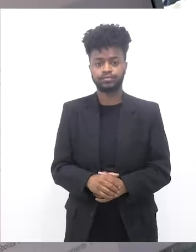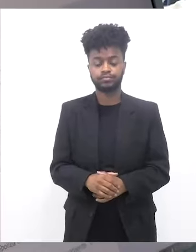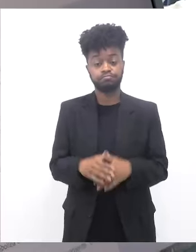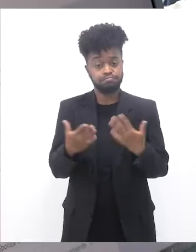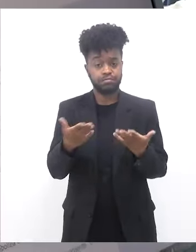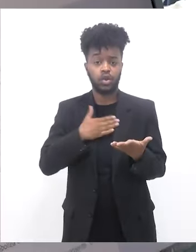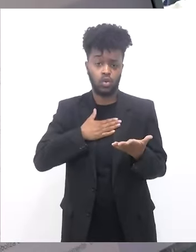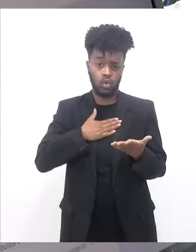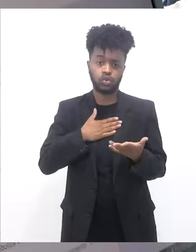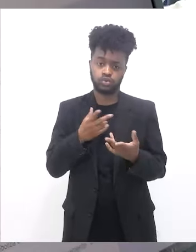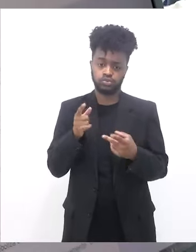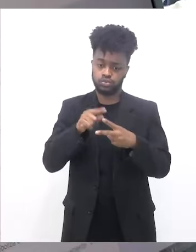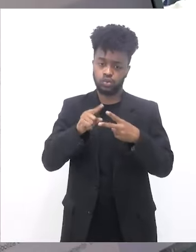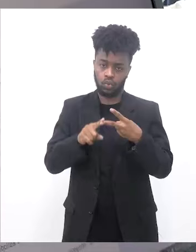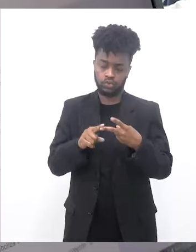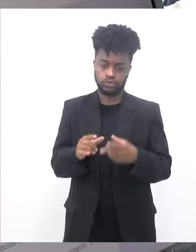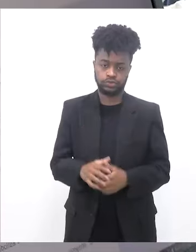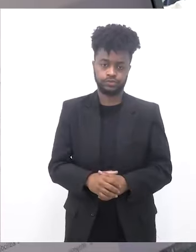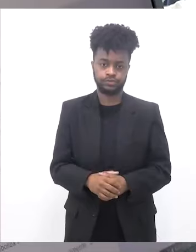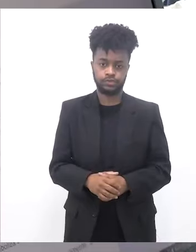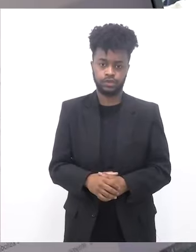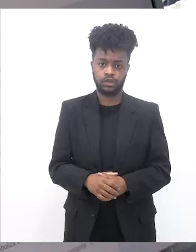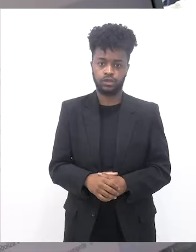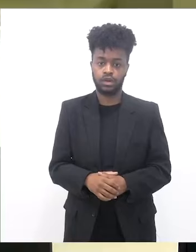diferentes. Né? E eu gosto muito das duas